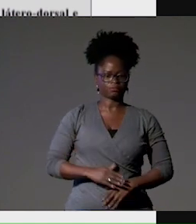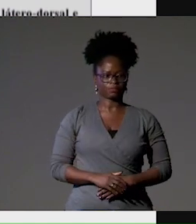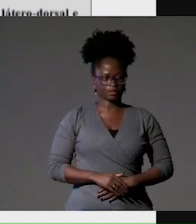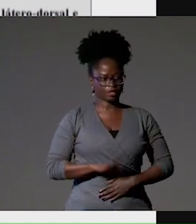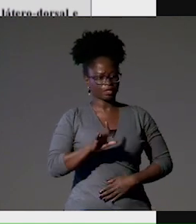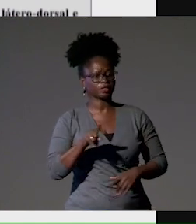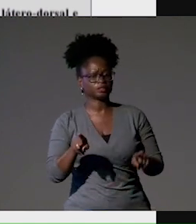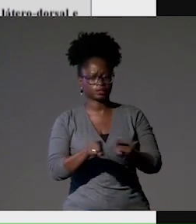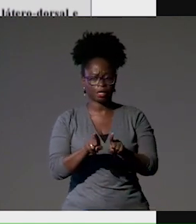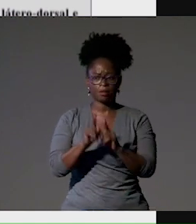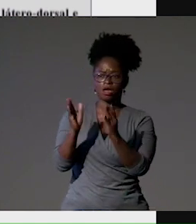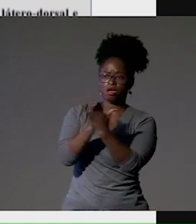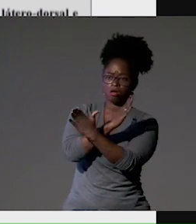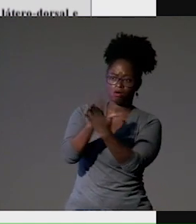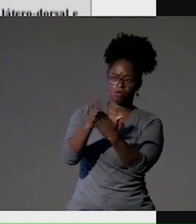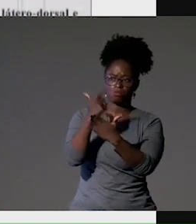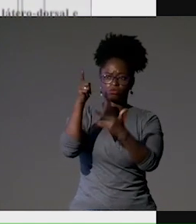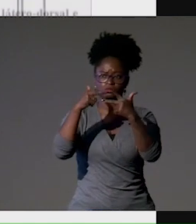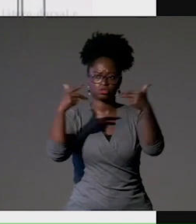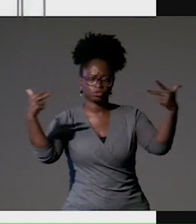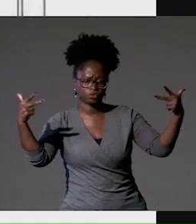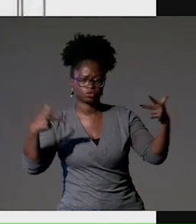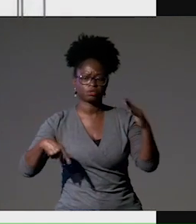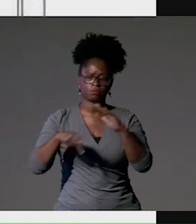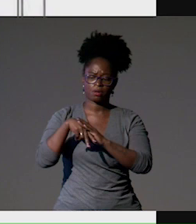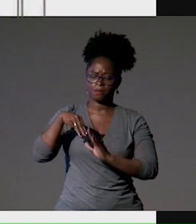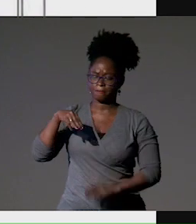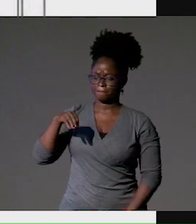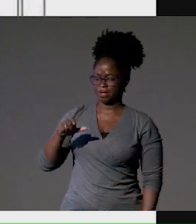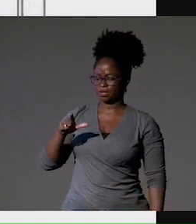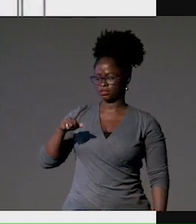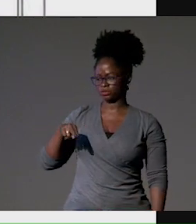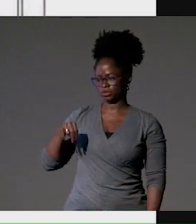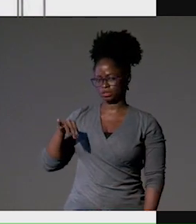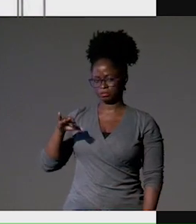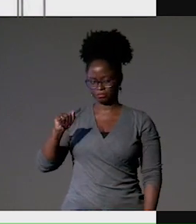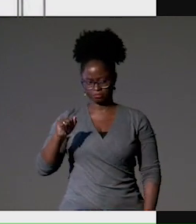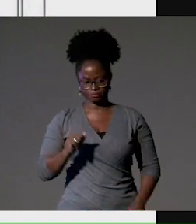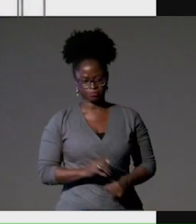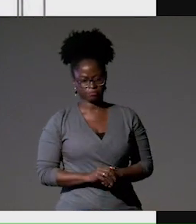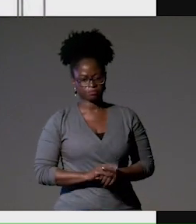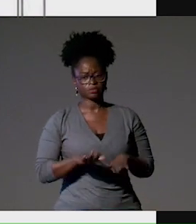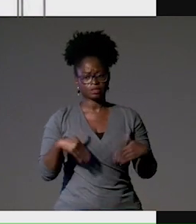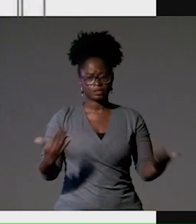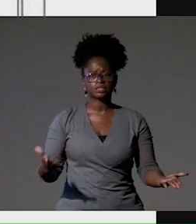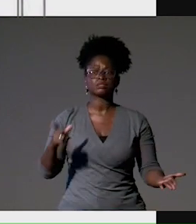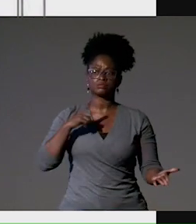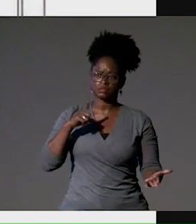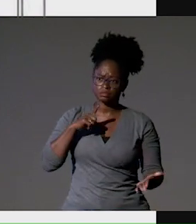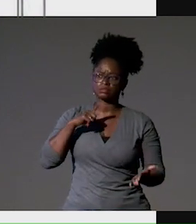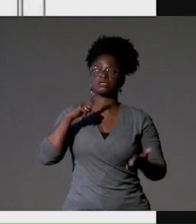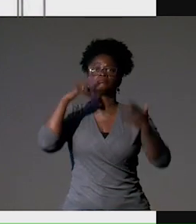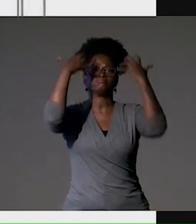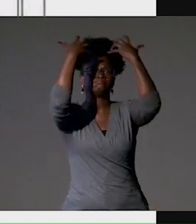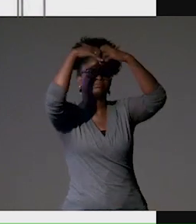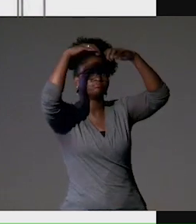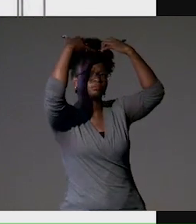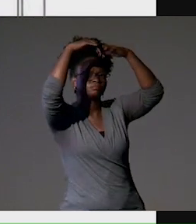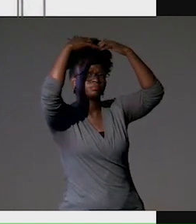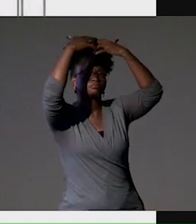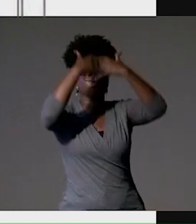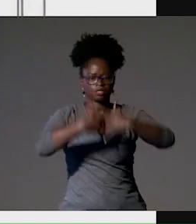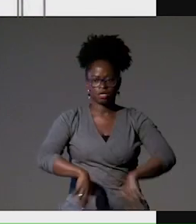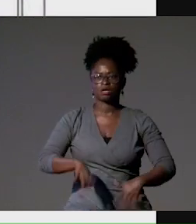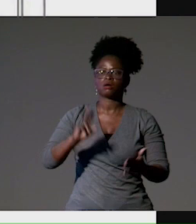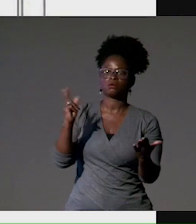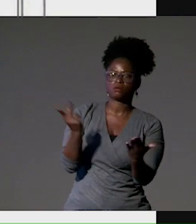e algumas outras coisas, como a própria melatonina, né? Então, tem alterações de funcionamento